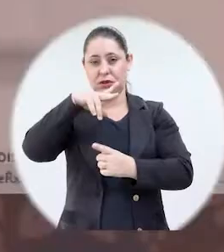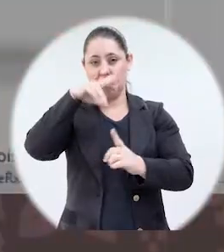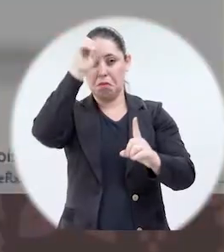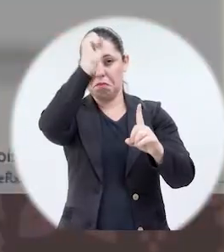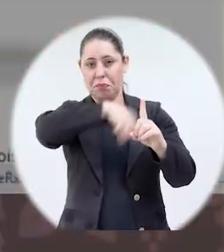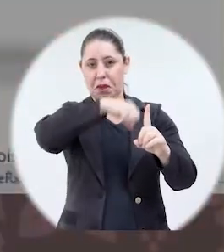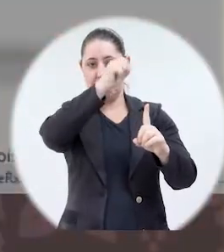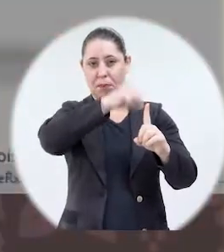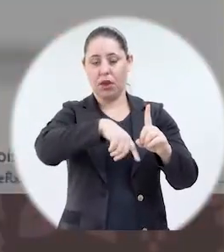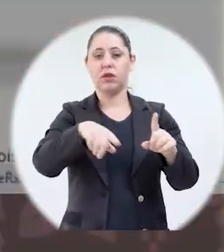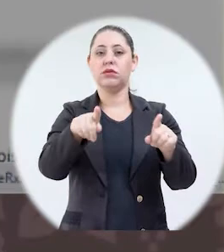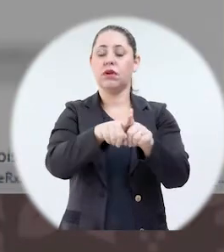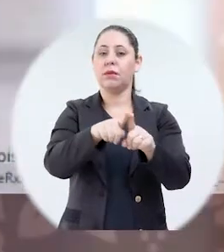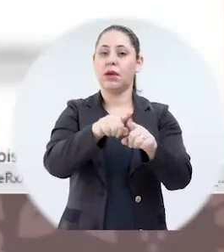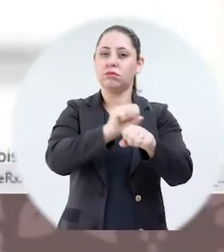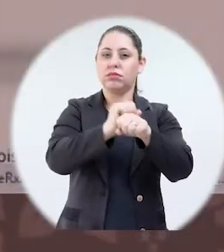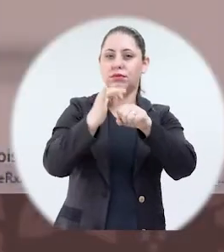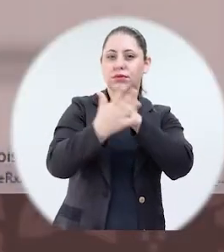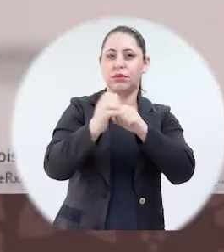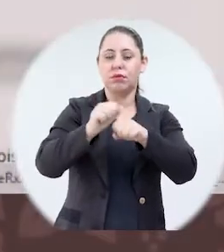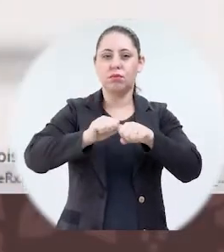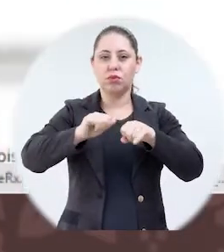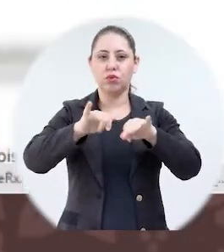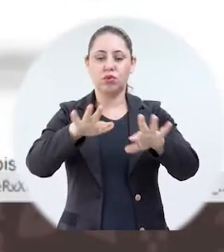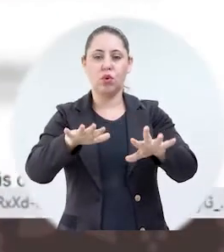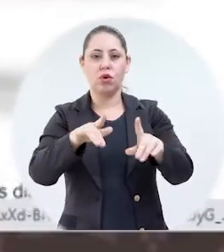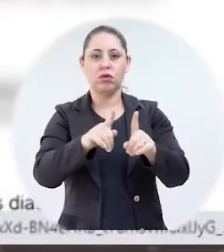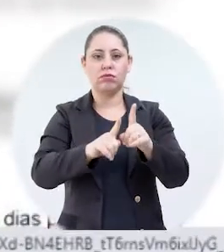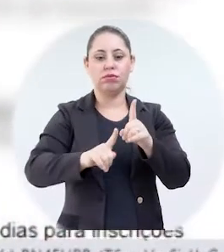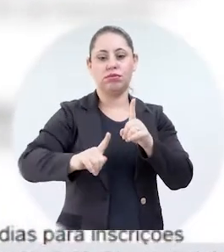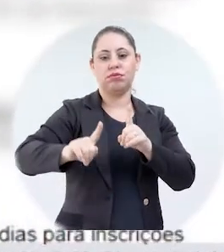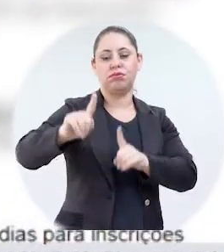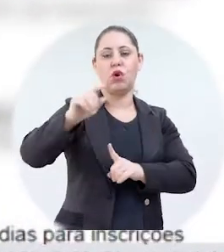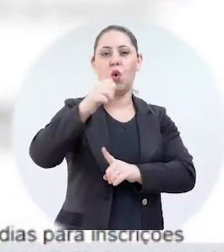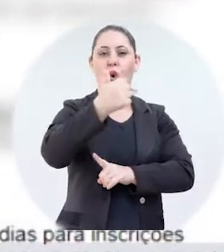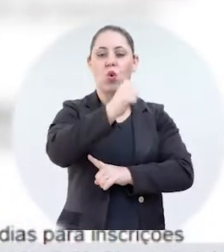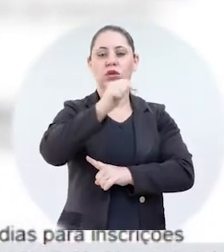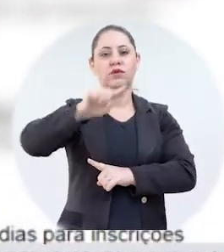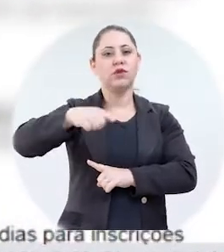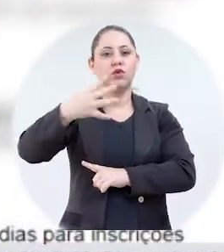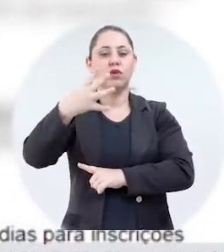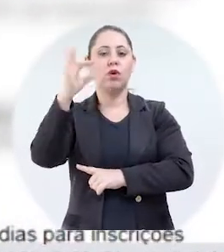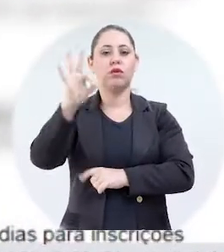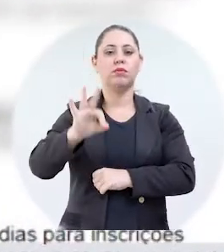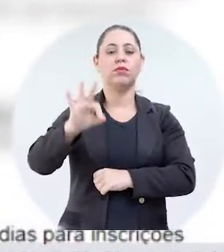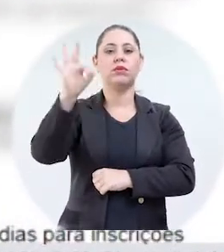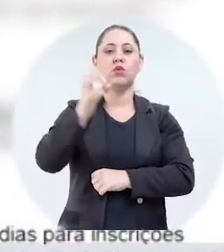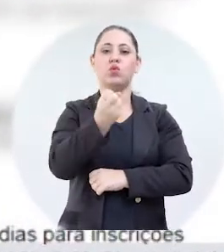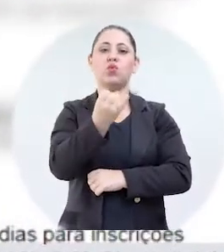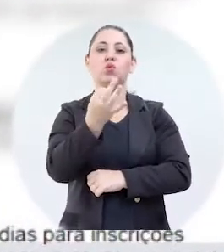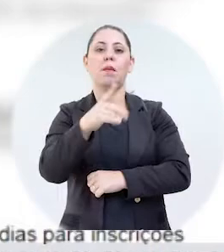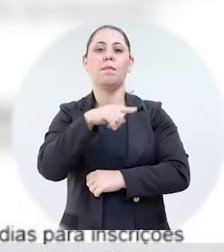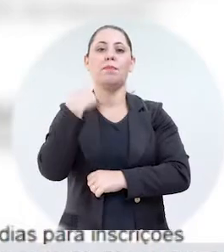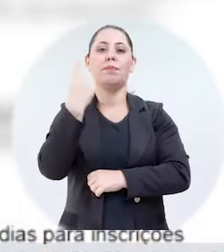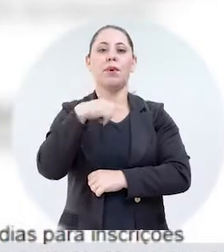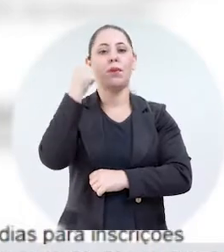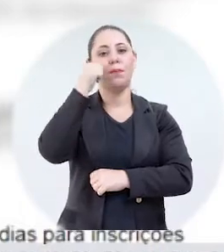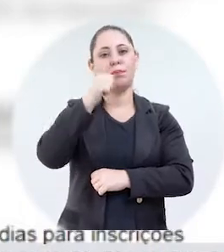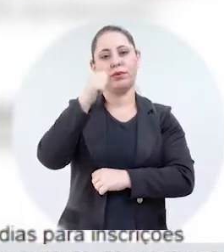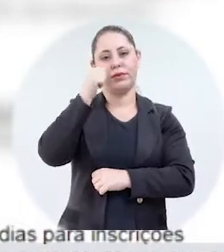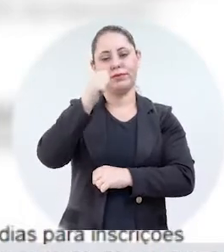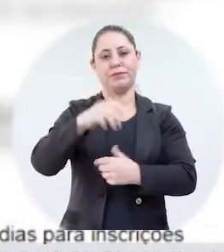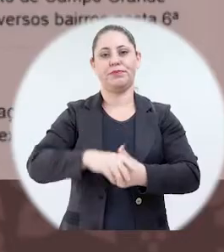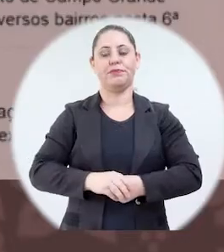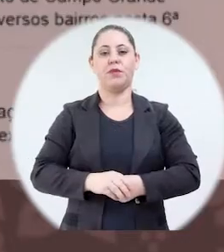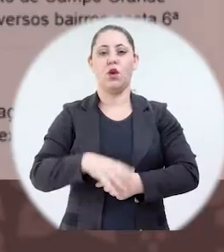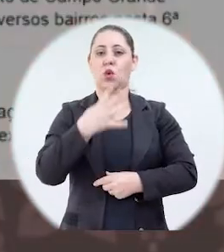agressão. Já em plena pandemia, o aumento foi de 11,4% no número de mortes de